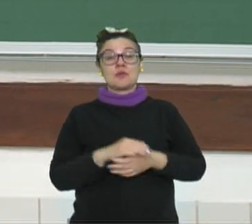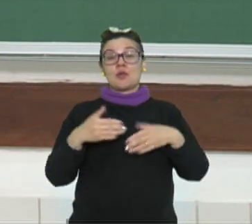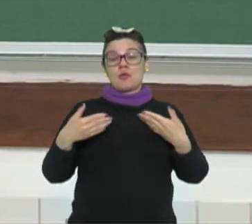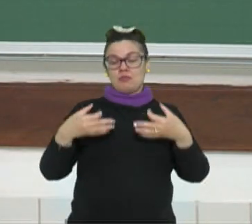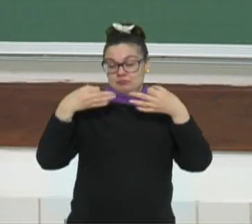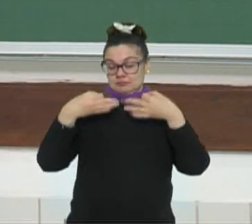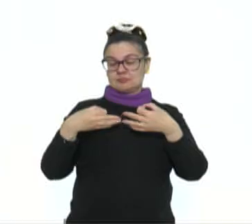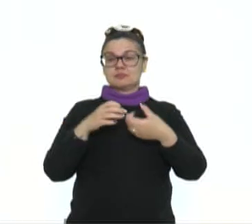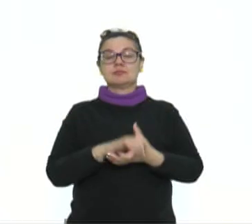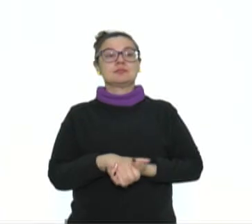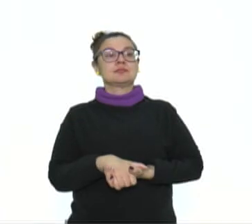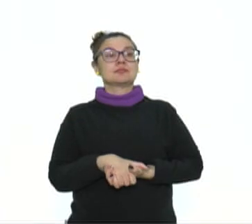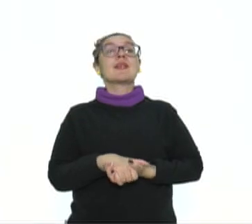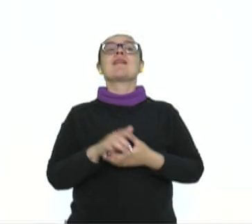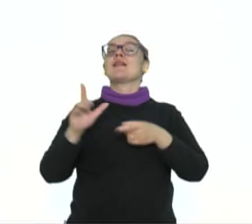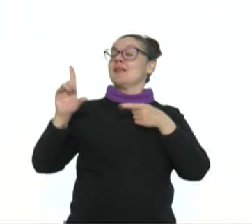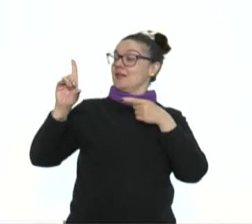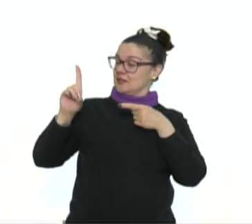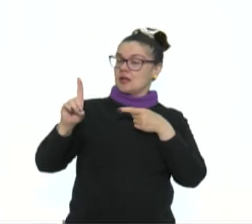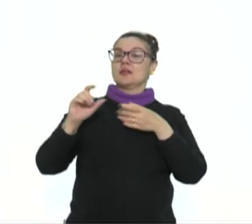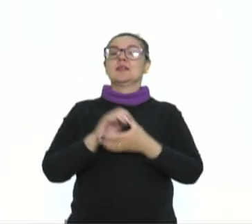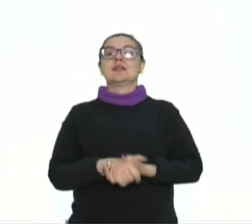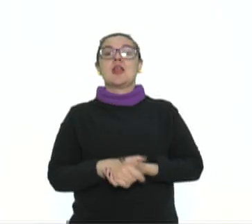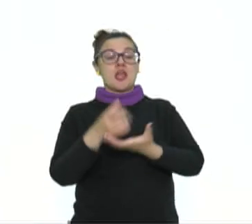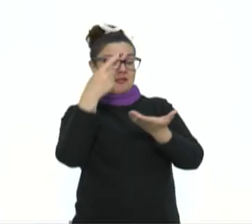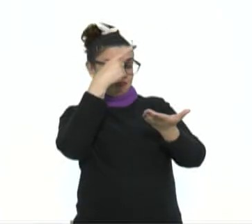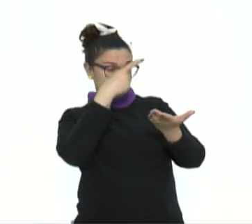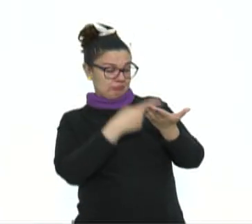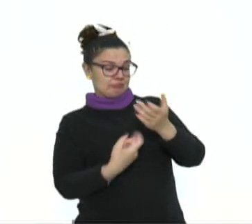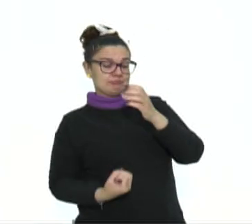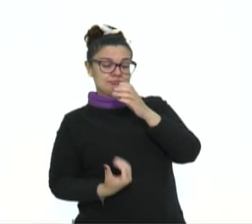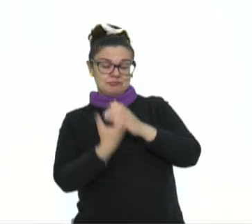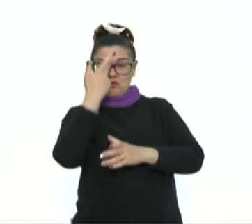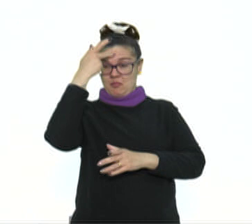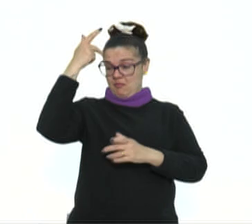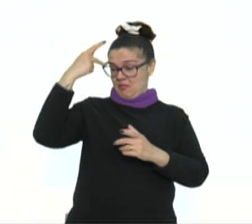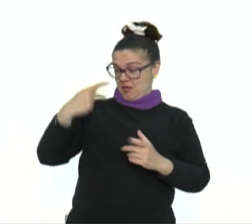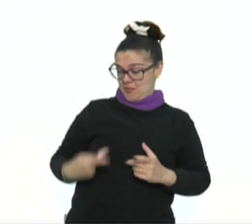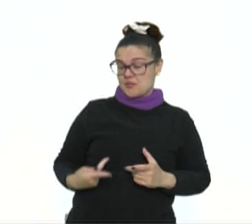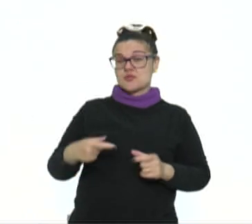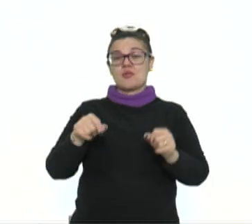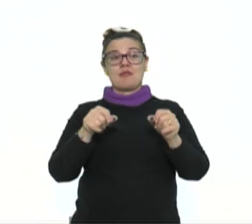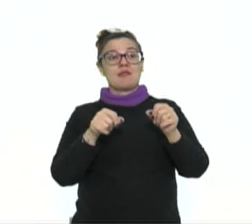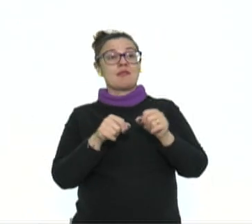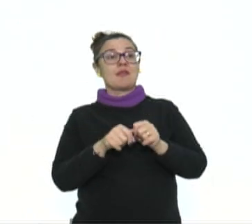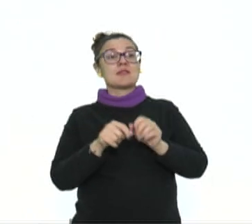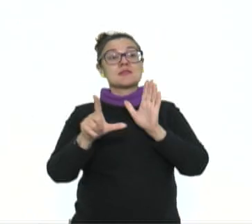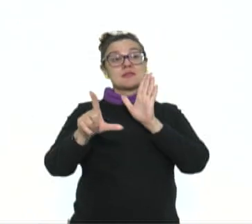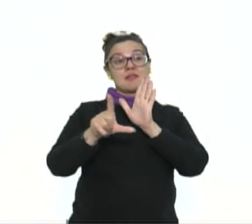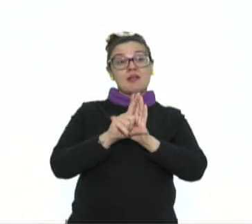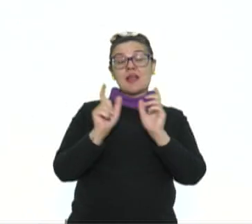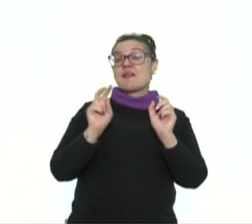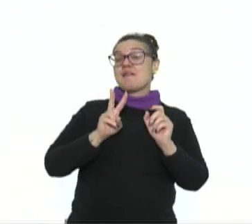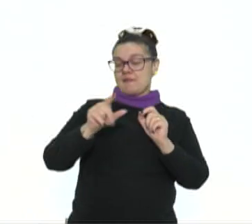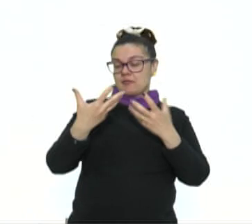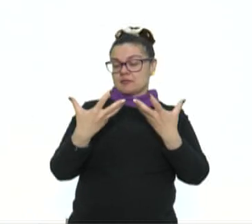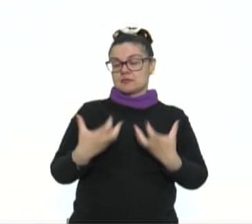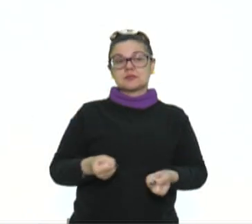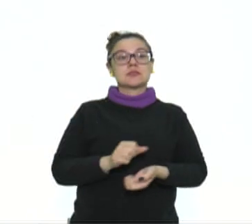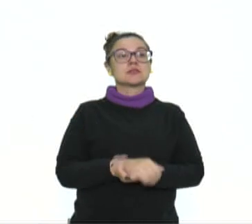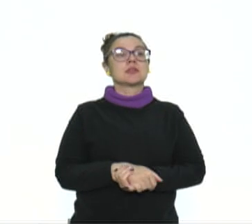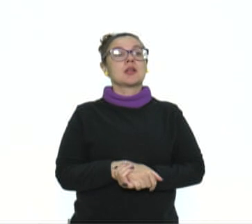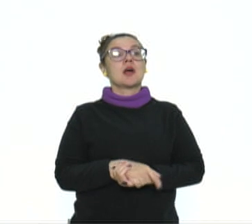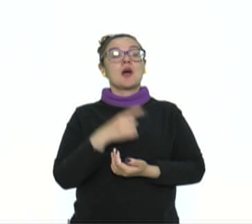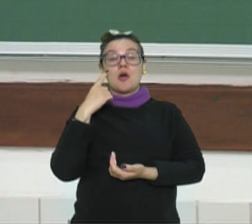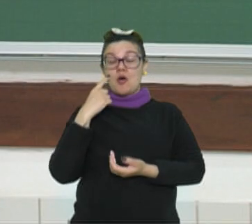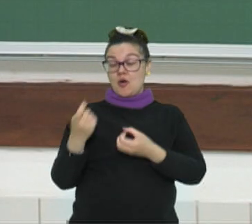resposta correta. Letra D. Criada pelo homem que concede a si mesmo a lei a qual deve se submeter. Vamos voltar